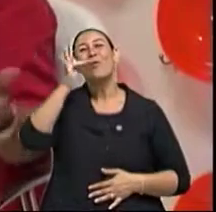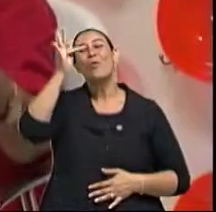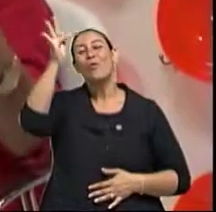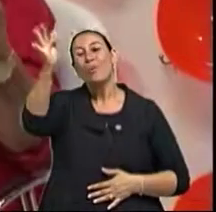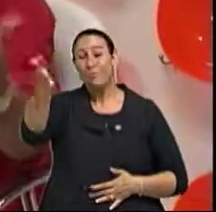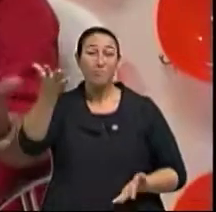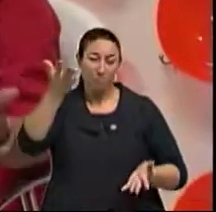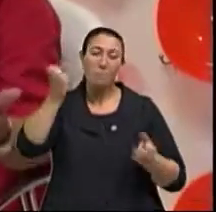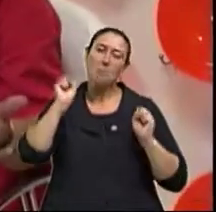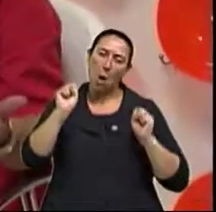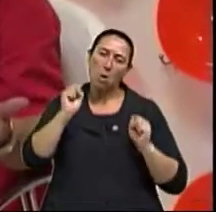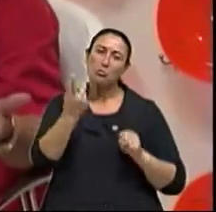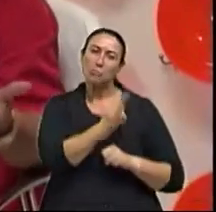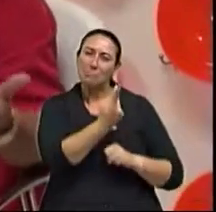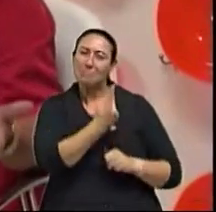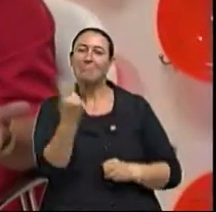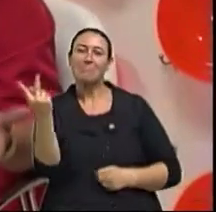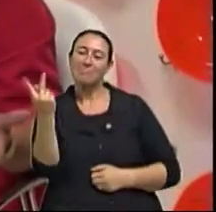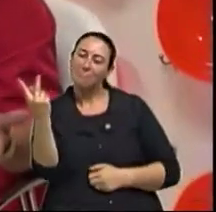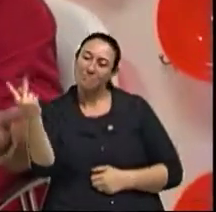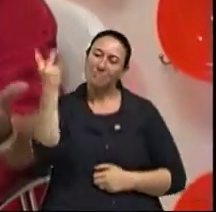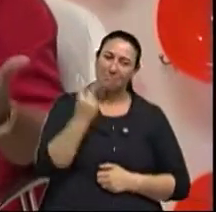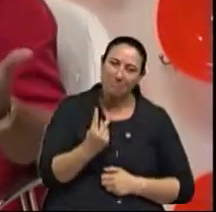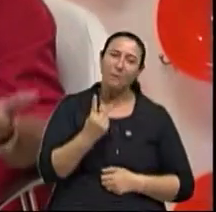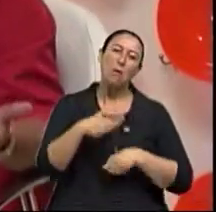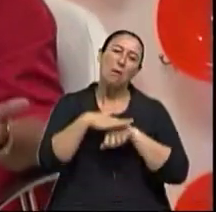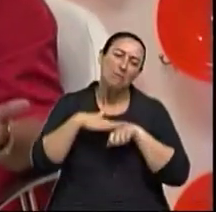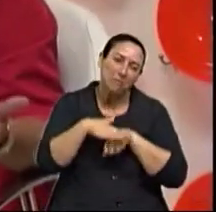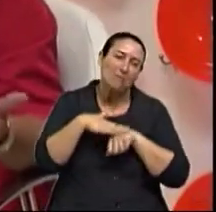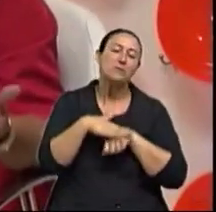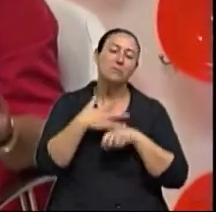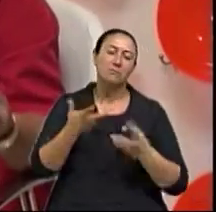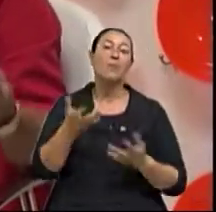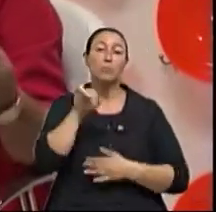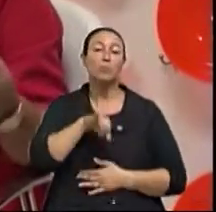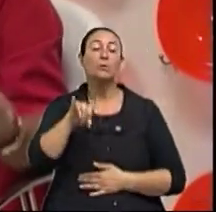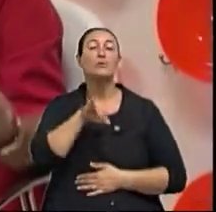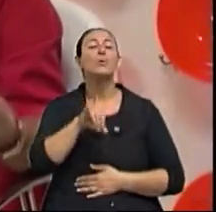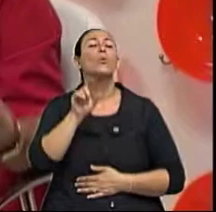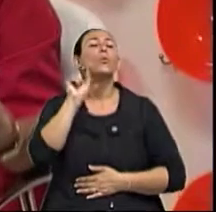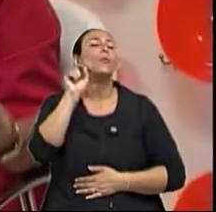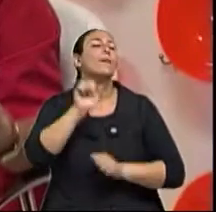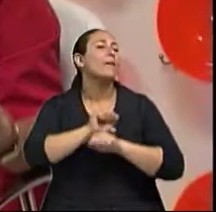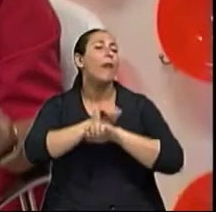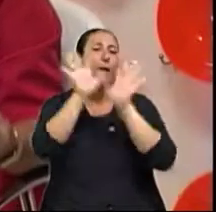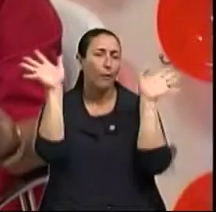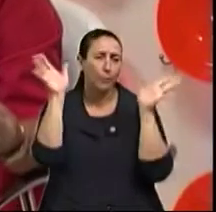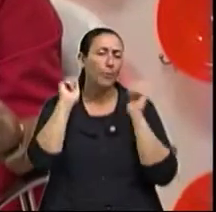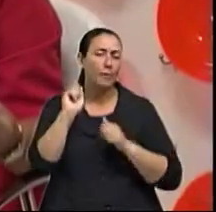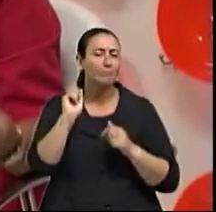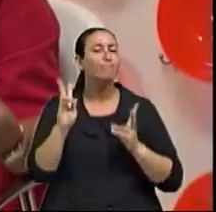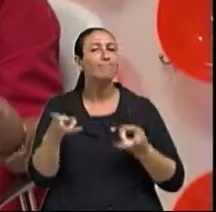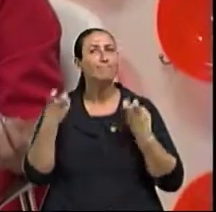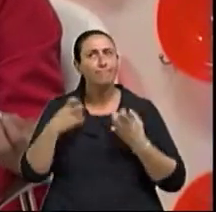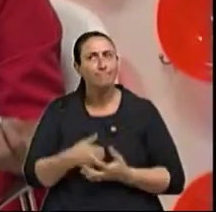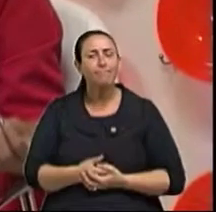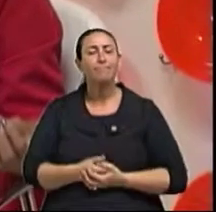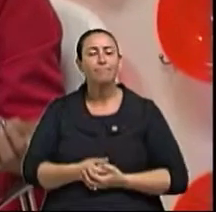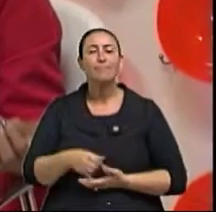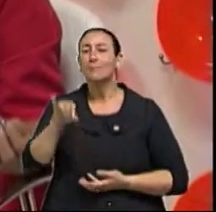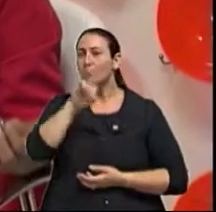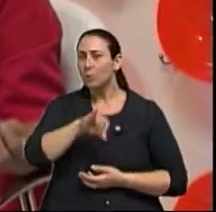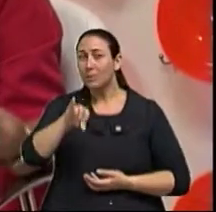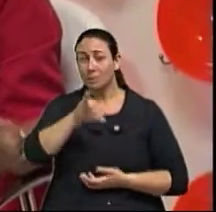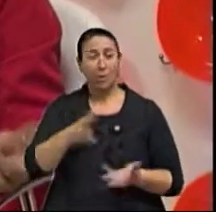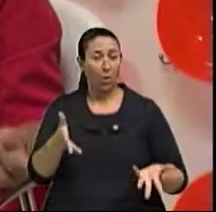futuramente, provavelmente, venhamos a falar nesse mesmo assunto tão importante. O que ficou claro para nós é que não tem coisa mais